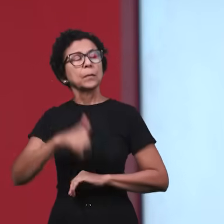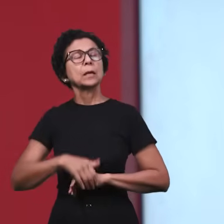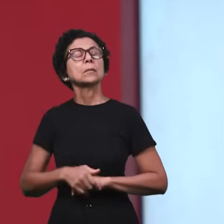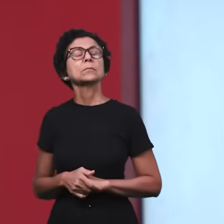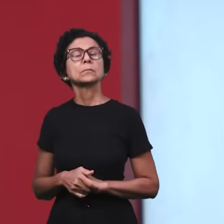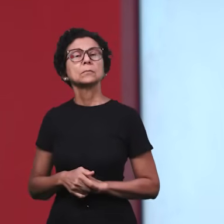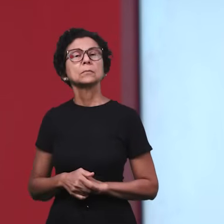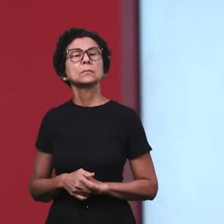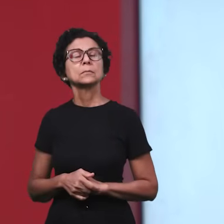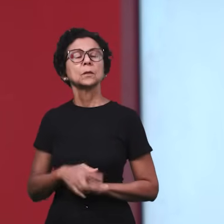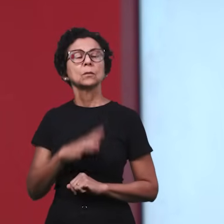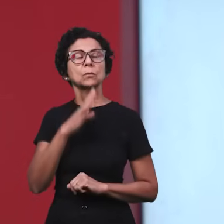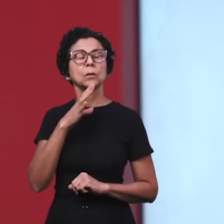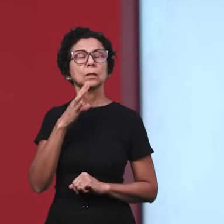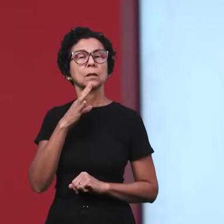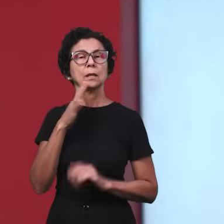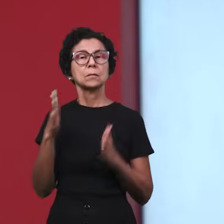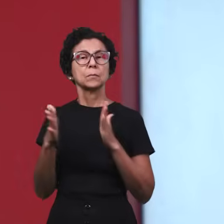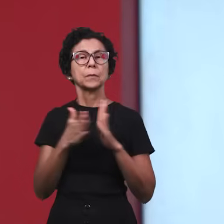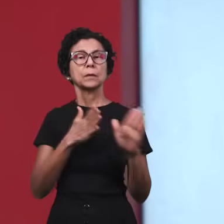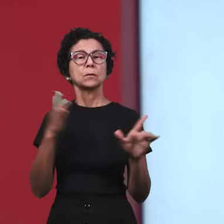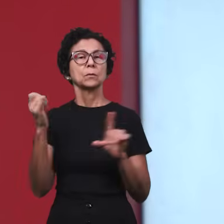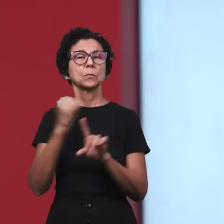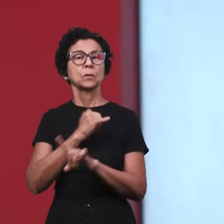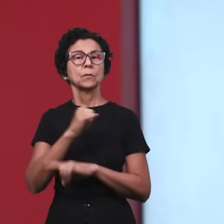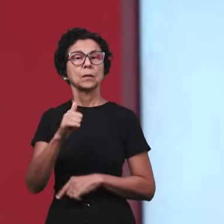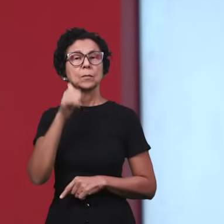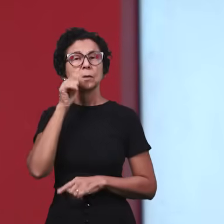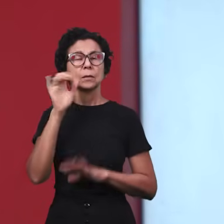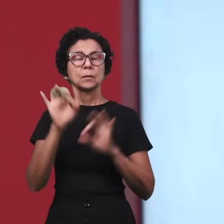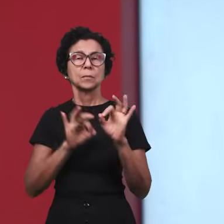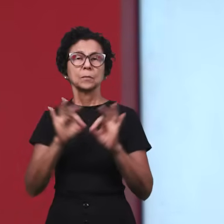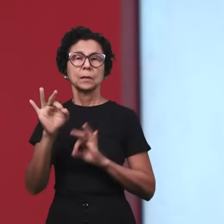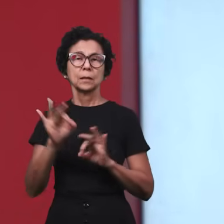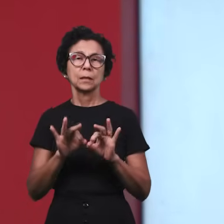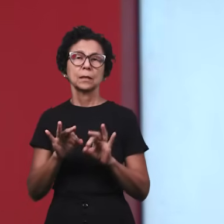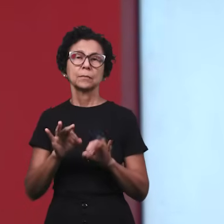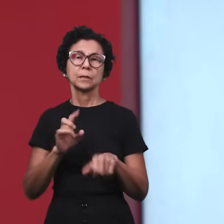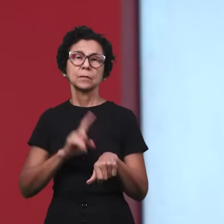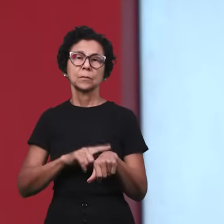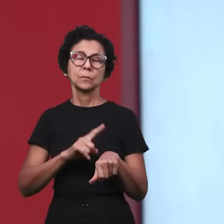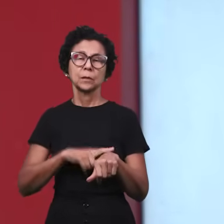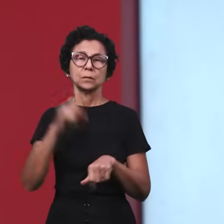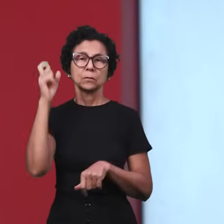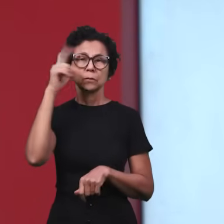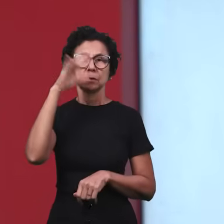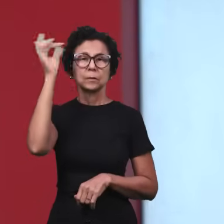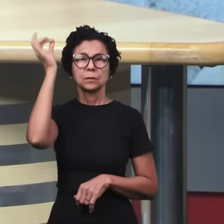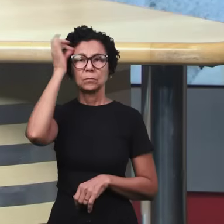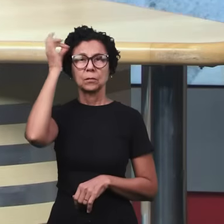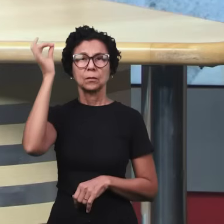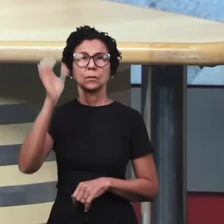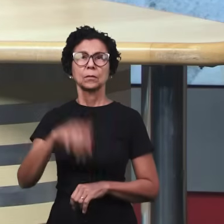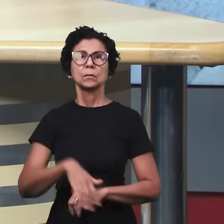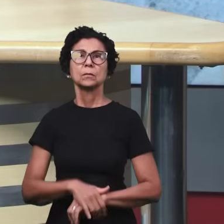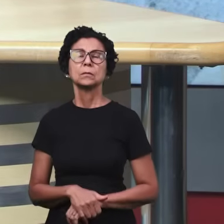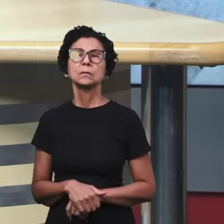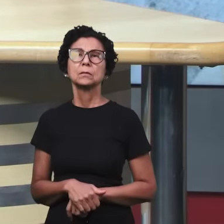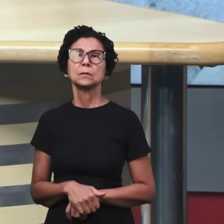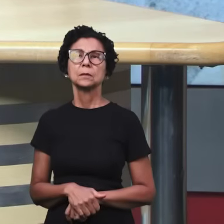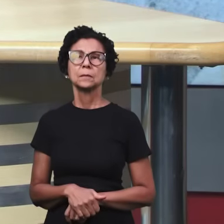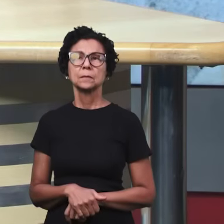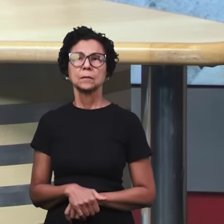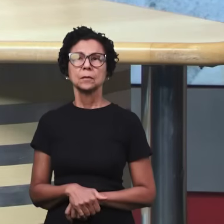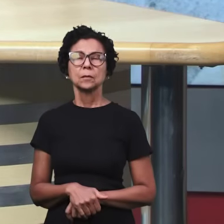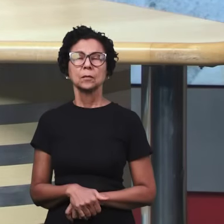inverno. Ela conhece o tempo profético e ela está preparada para esse inverno espiritual. Glória a Deus. Glória a Deus. Minhas